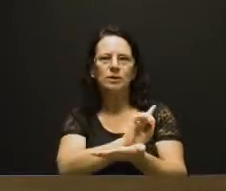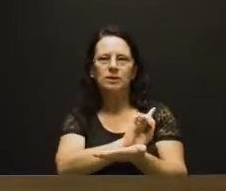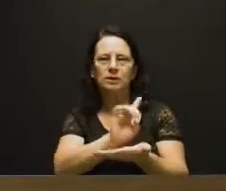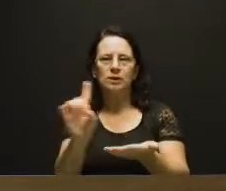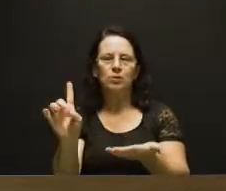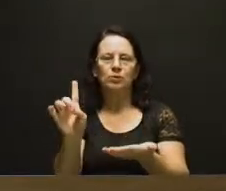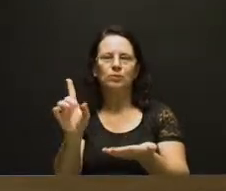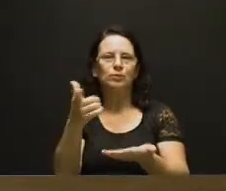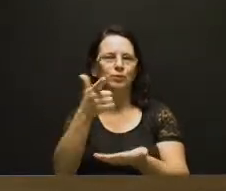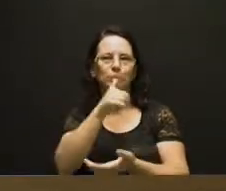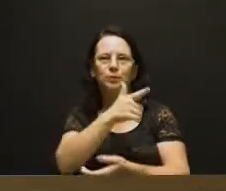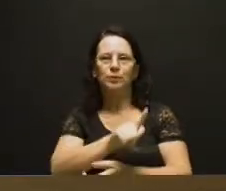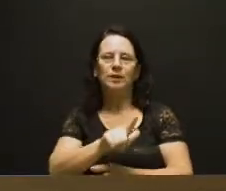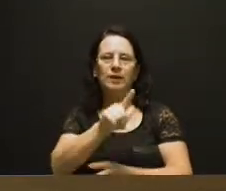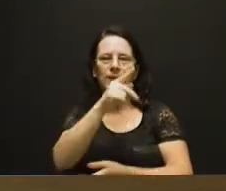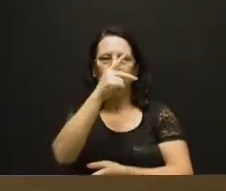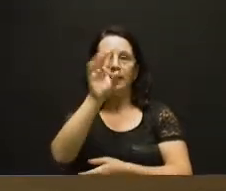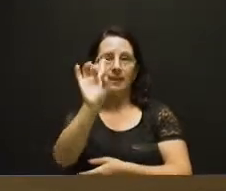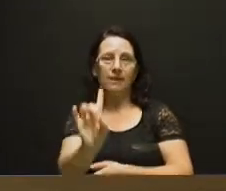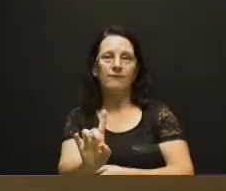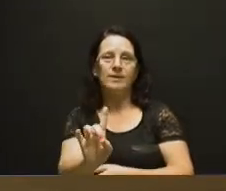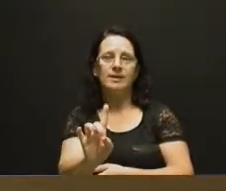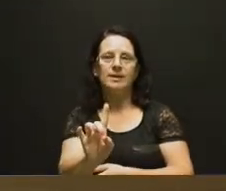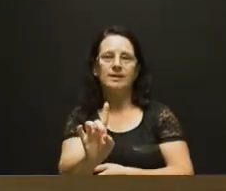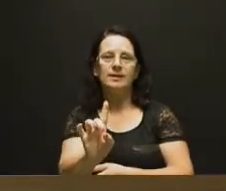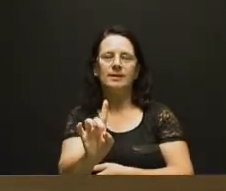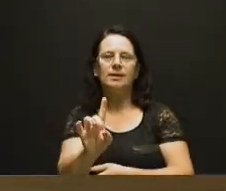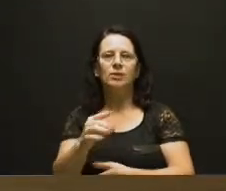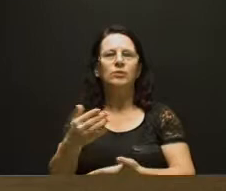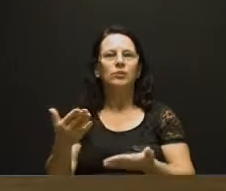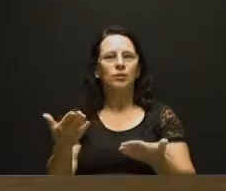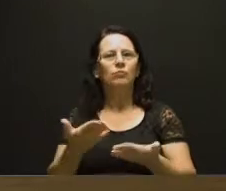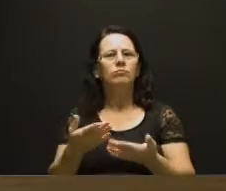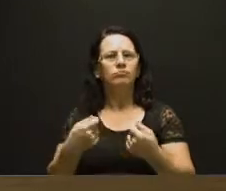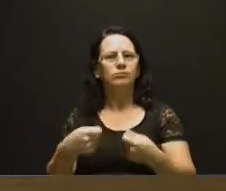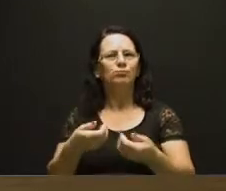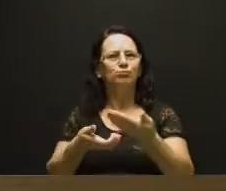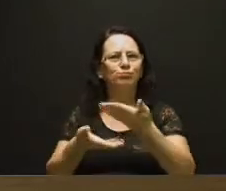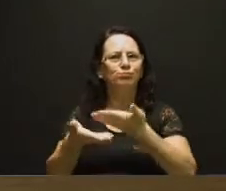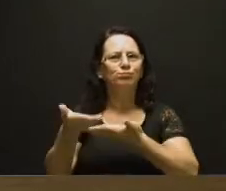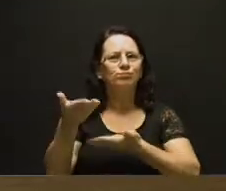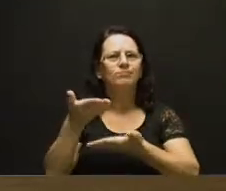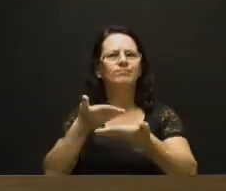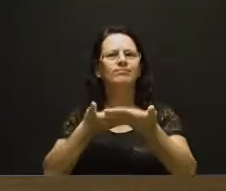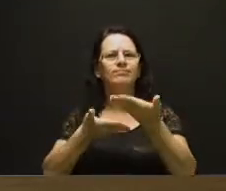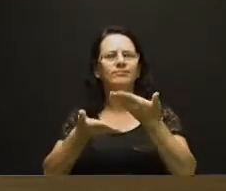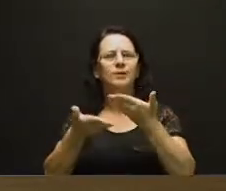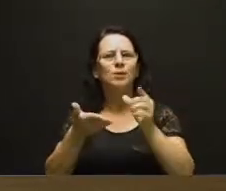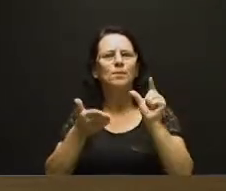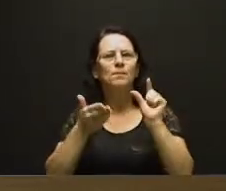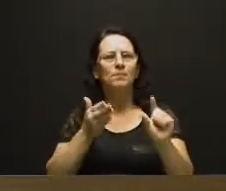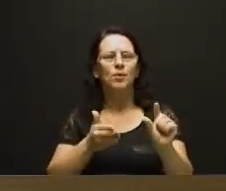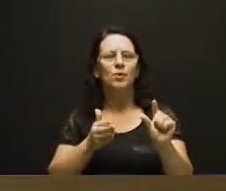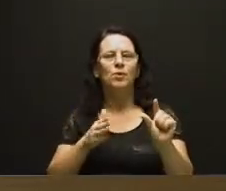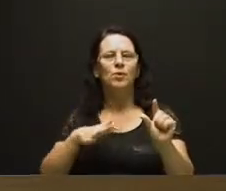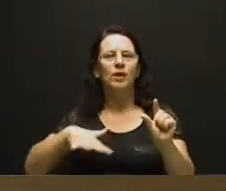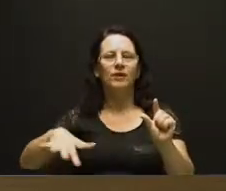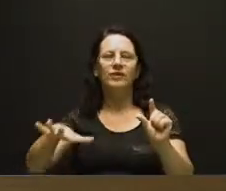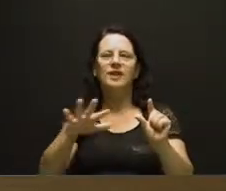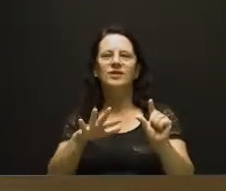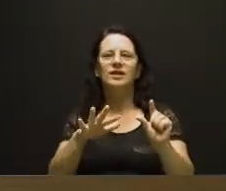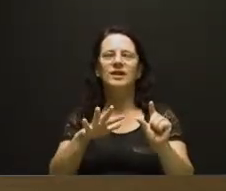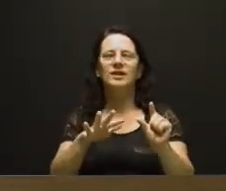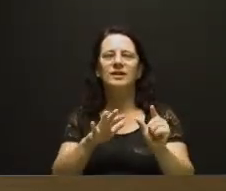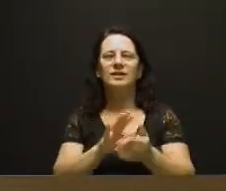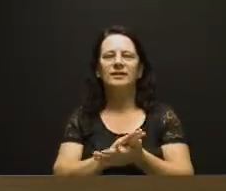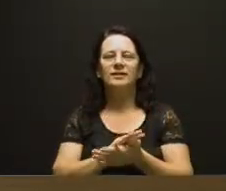pessoas com deficiência é que elas não se atualizam isso é muito pequeno muito mesquinho e